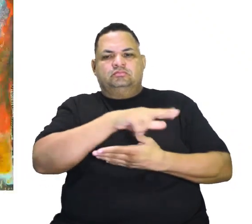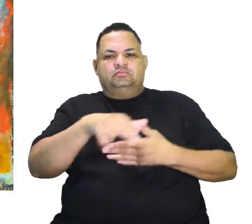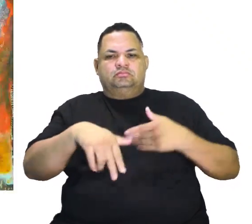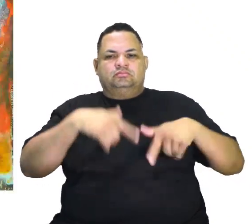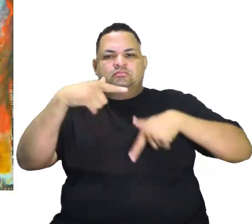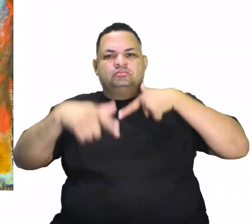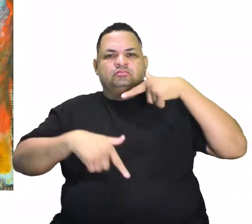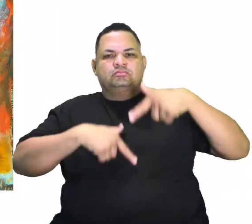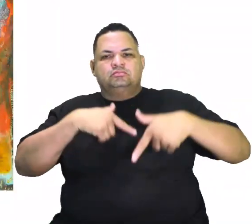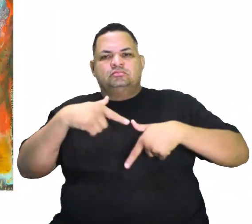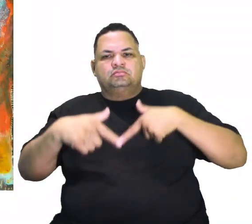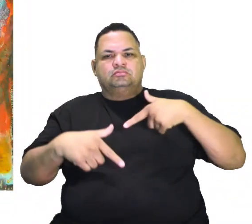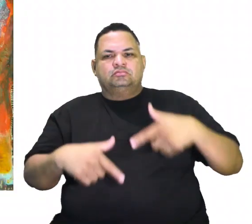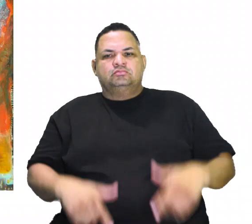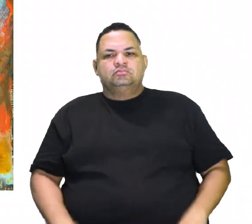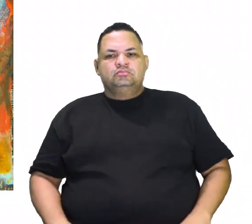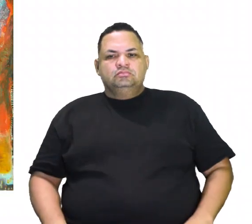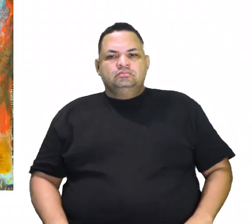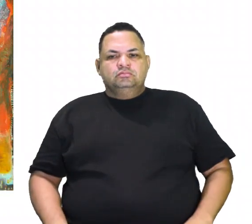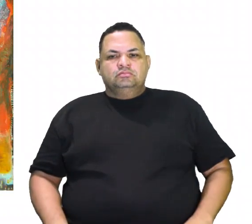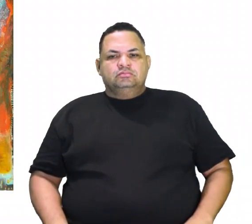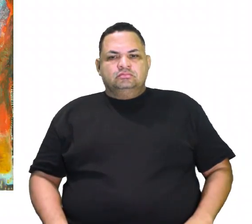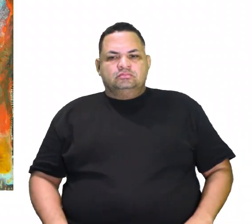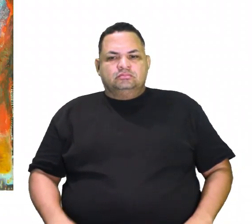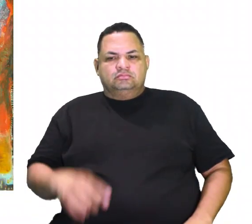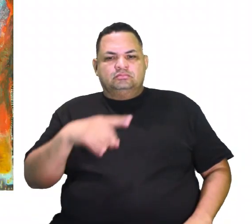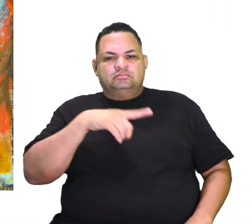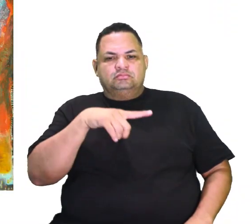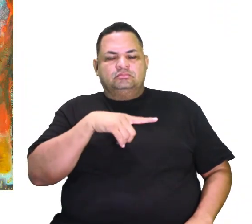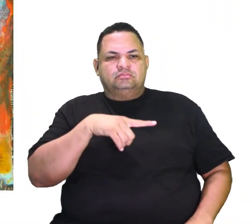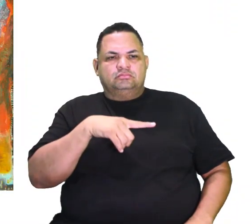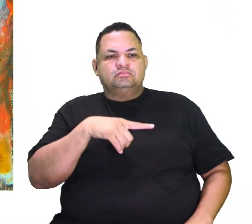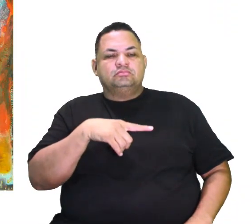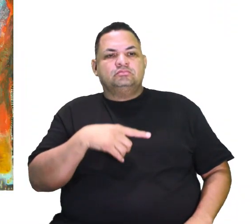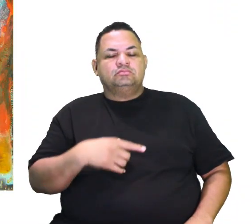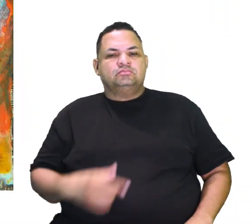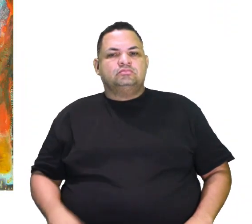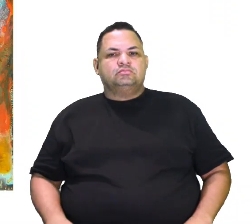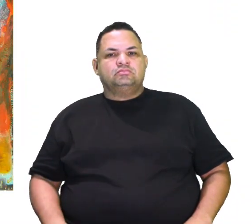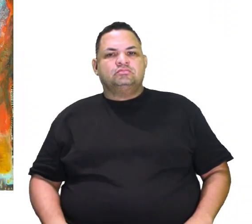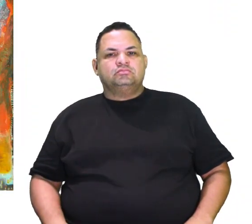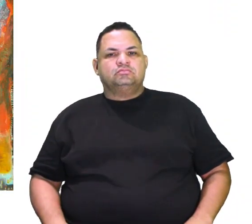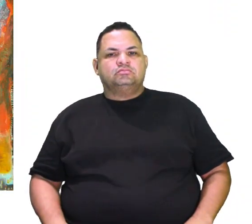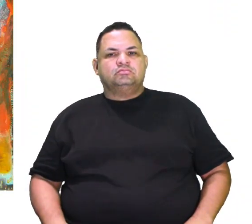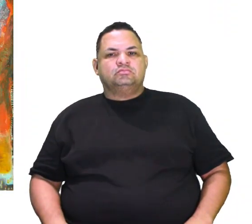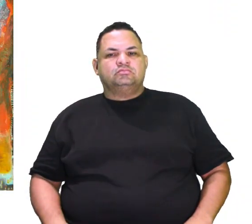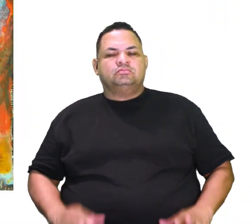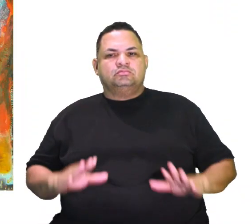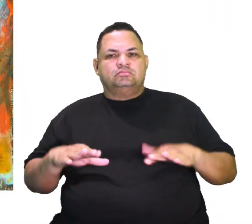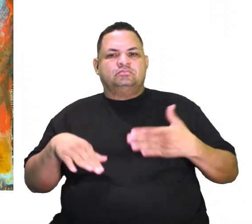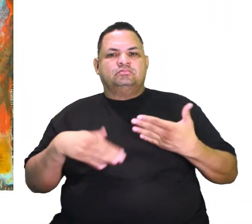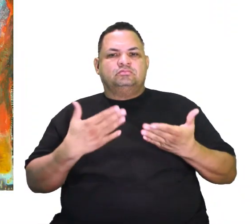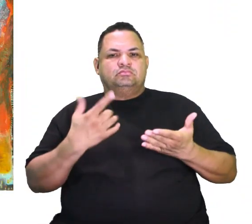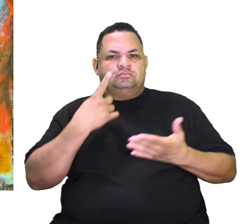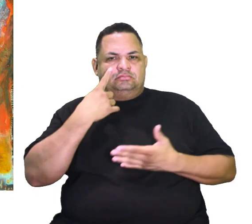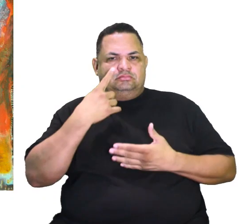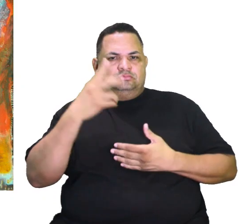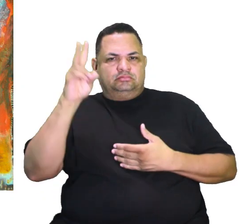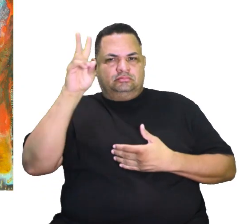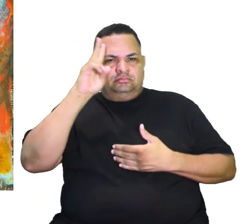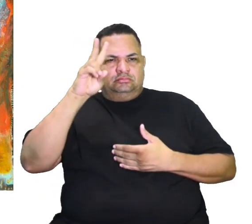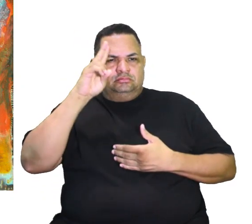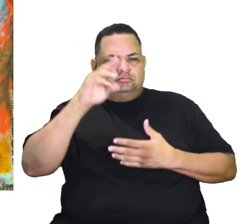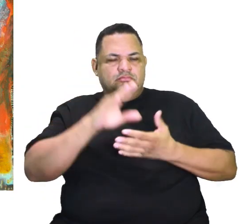rondoniense, os trabalhos, né? Ele fez algumas exposições. No nosso cenário tem uma obra dele, que eu fiquei até de falar para vocês,